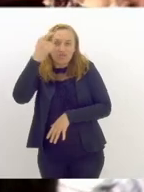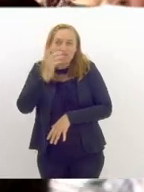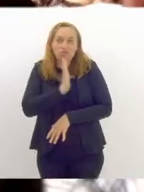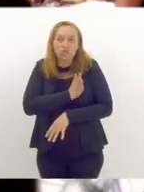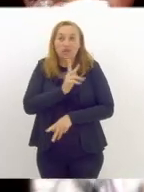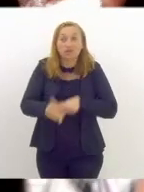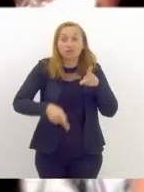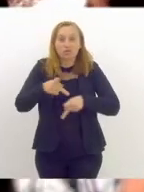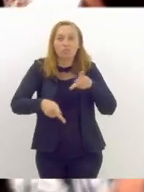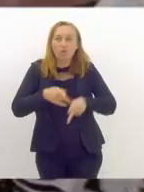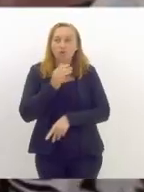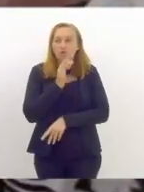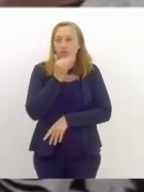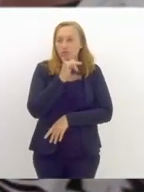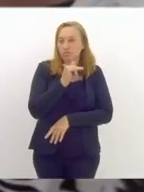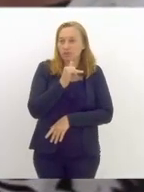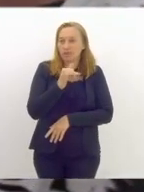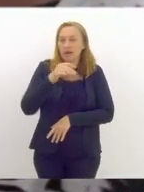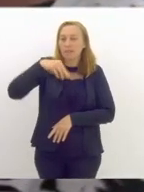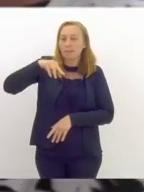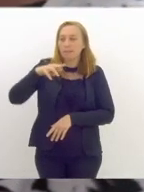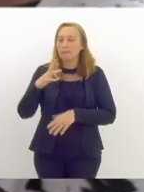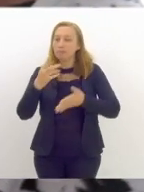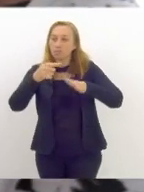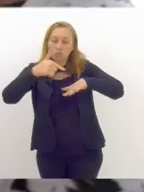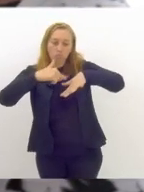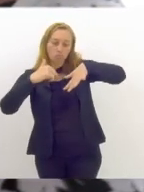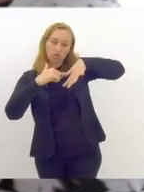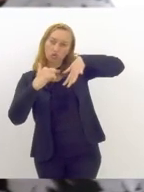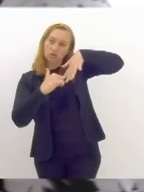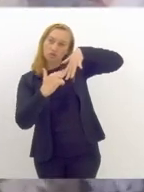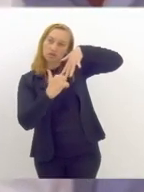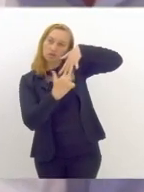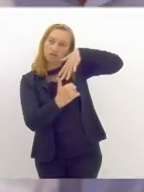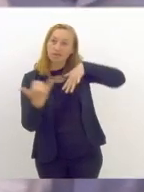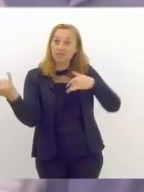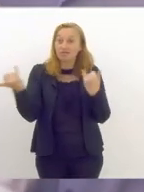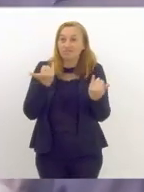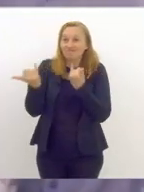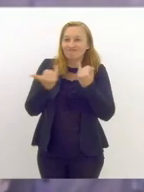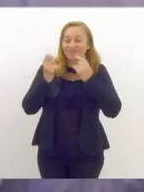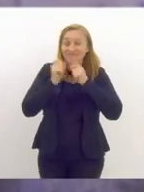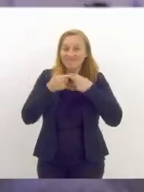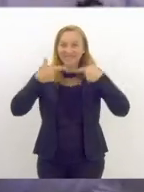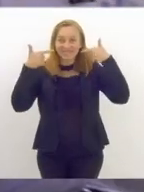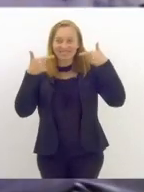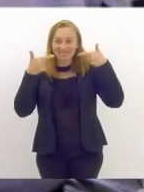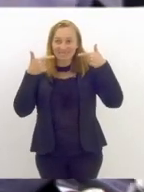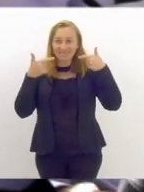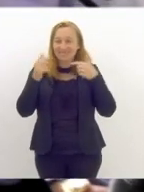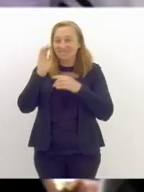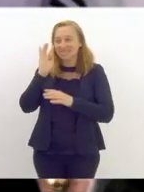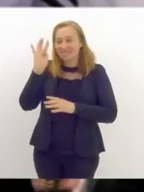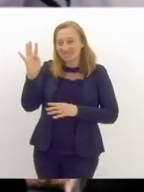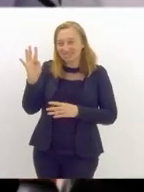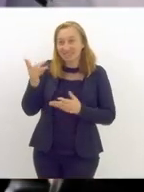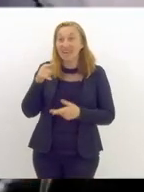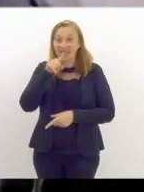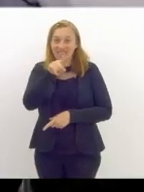fluminense. A manicure Simone Silva, ao saber da notícia, abriu um sorriso. Ele já foi meu